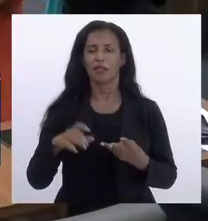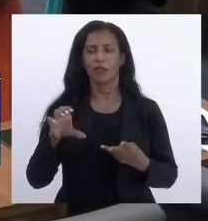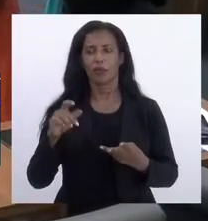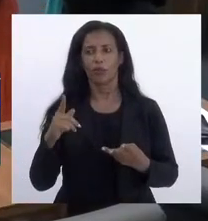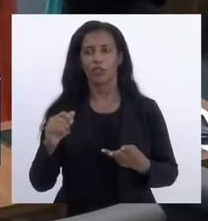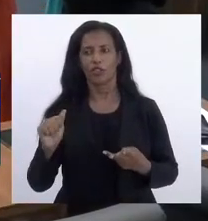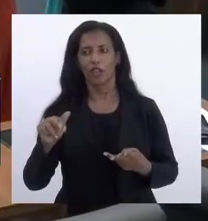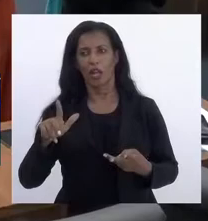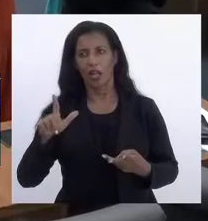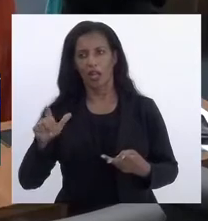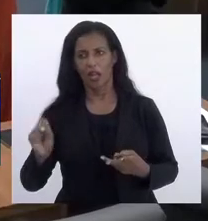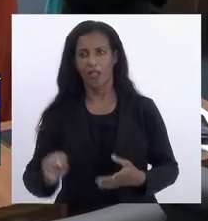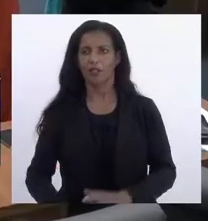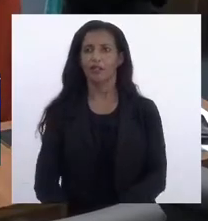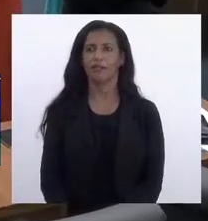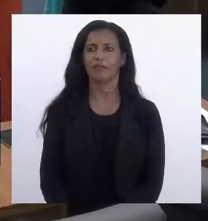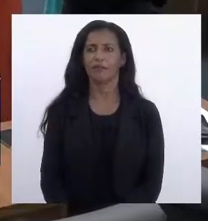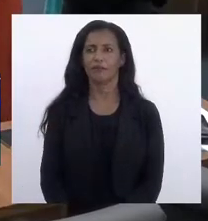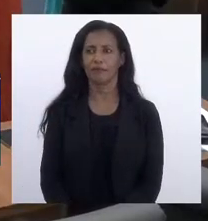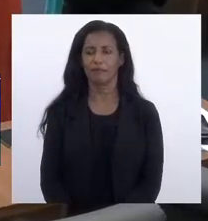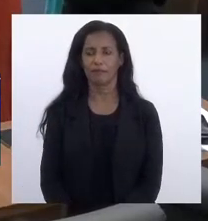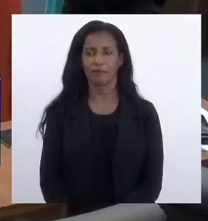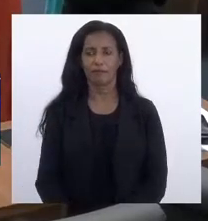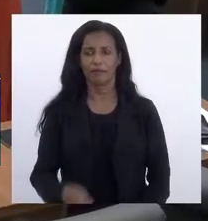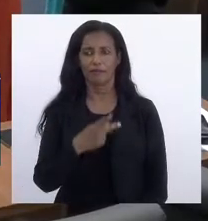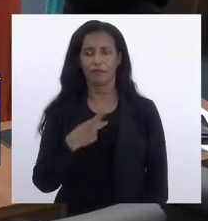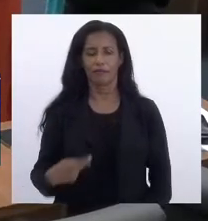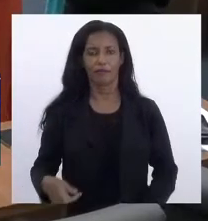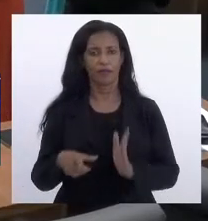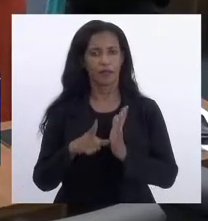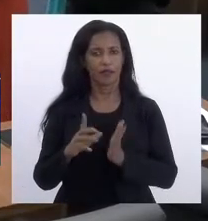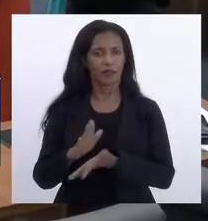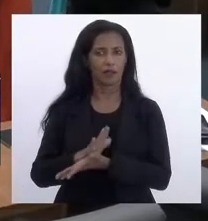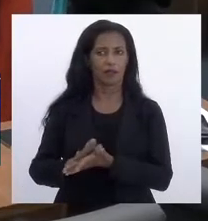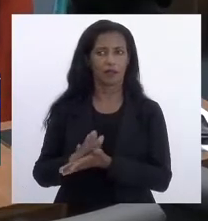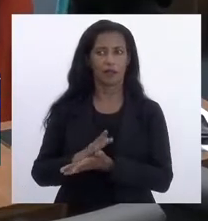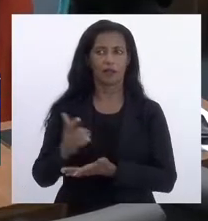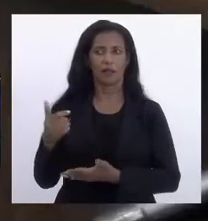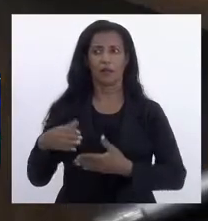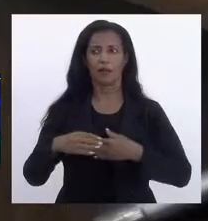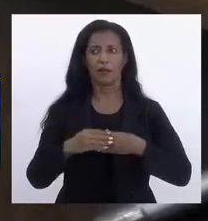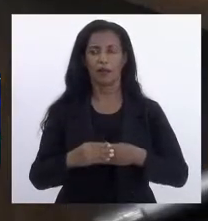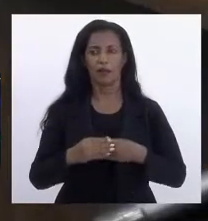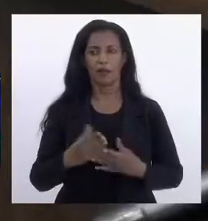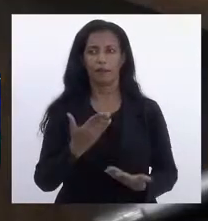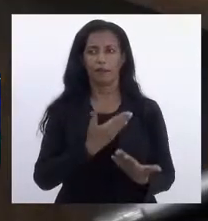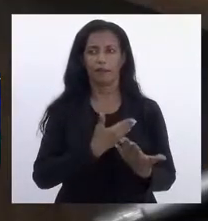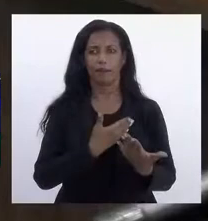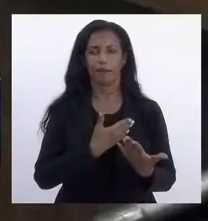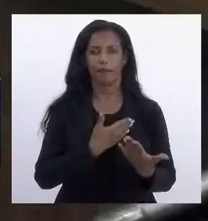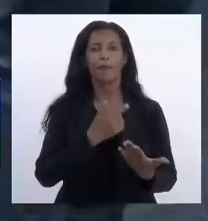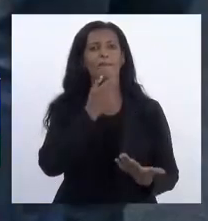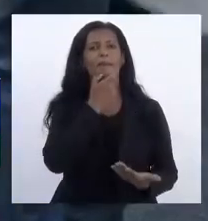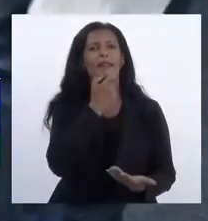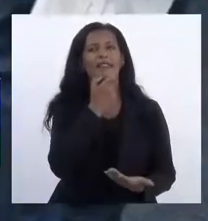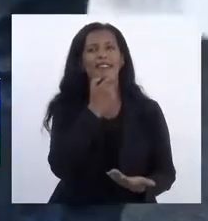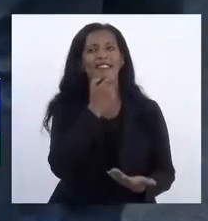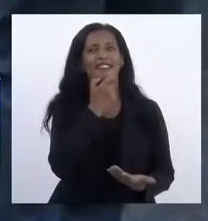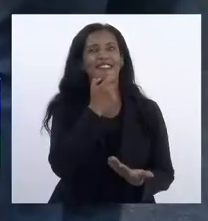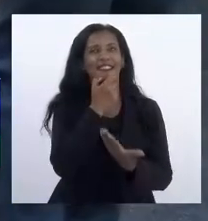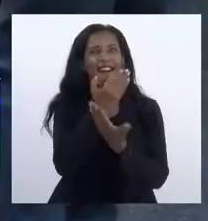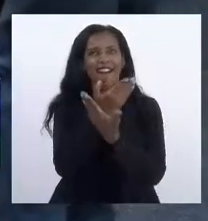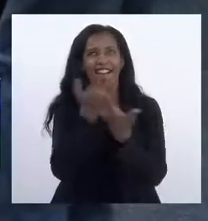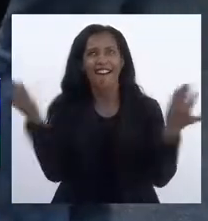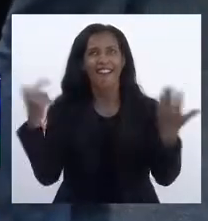Charles Baptista. Presidente, antes de mais nada, eu quero saudar aqui a minha querida Penha. Eu